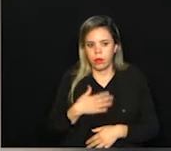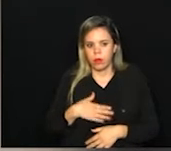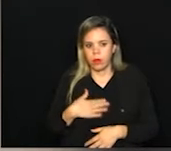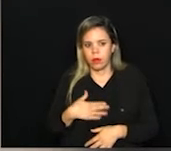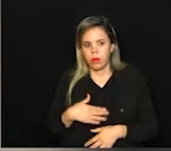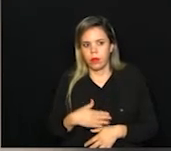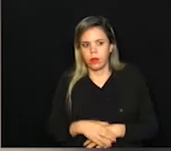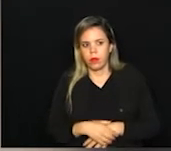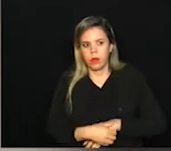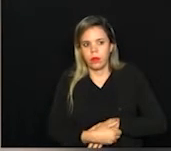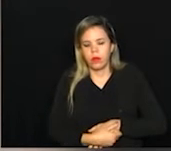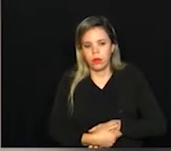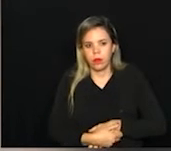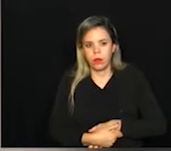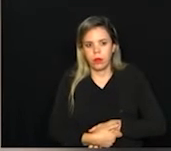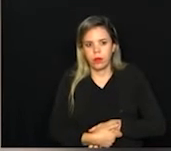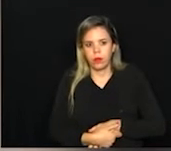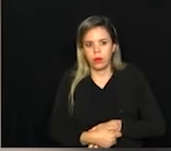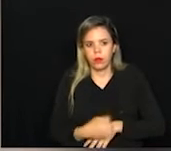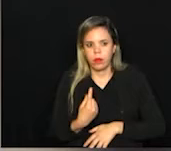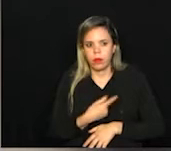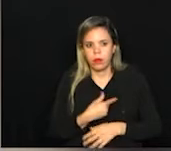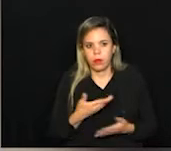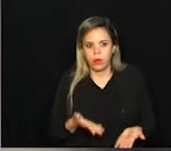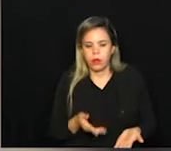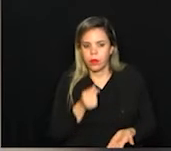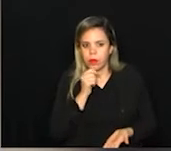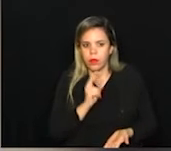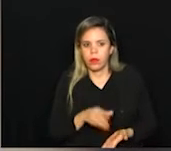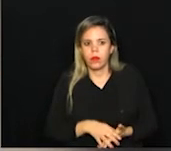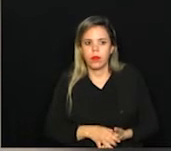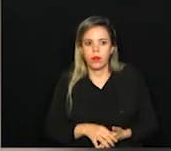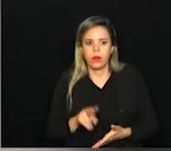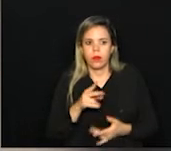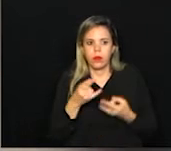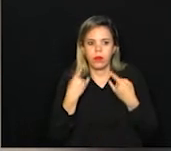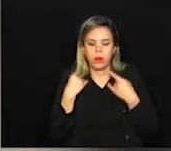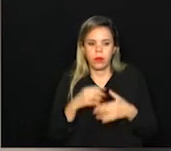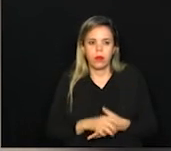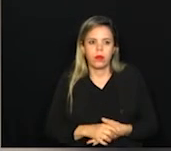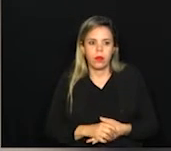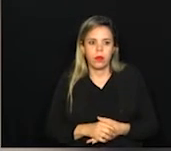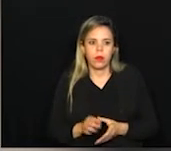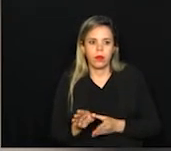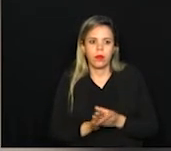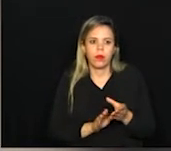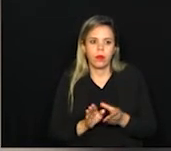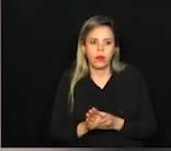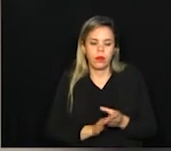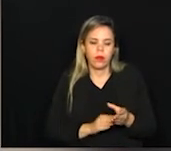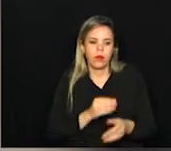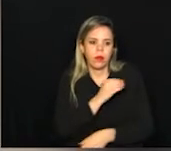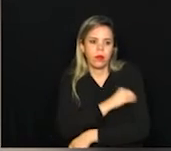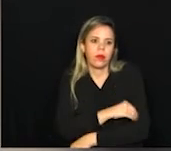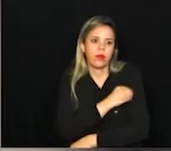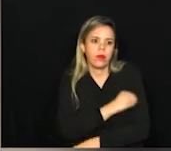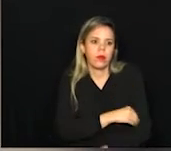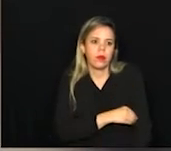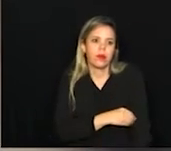agosto. Com isso, nós, ainda mantendo o uso de máscaras, ainda recomendando o uso de álcool em